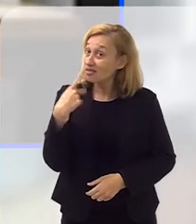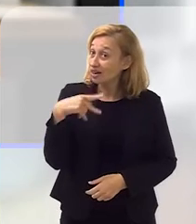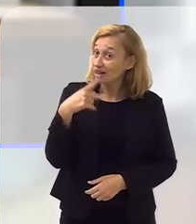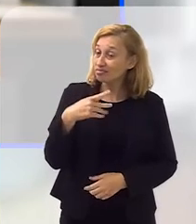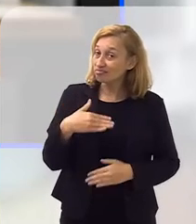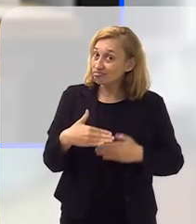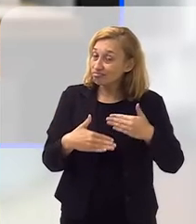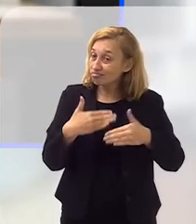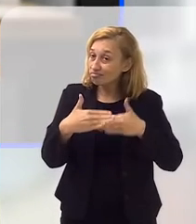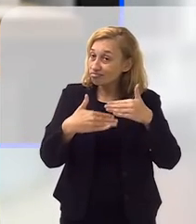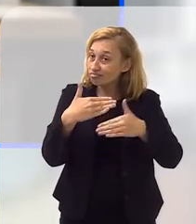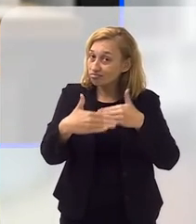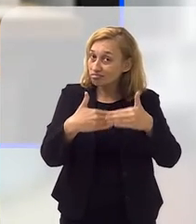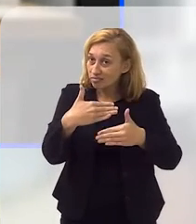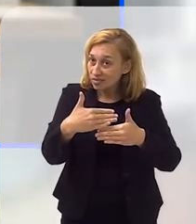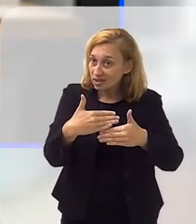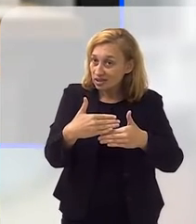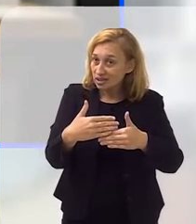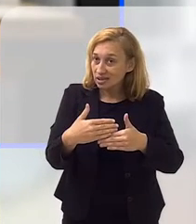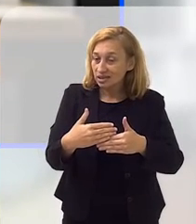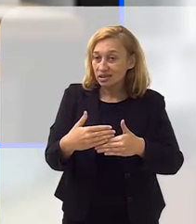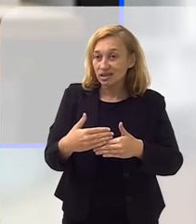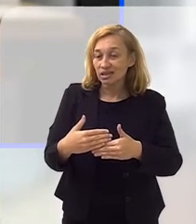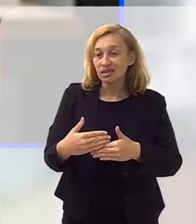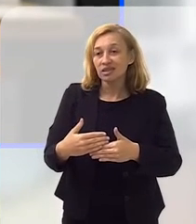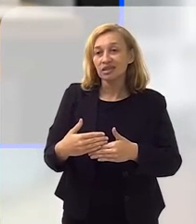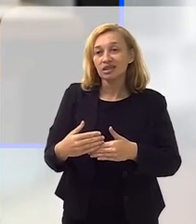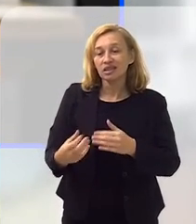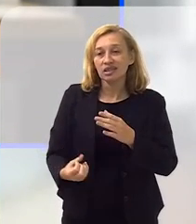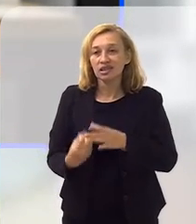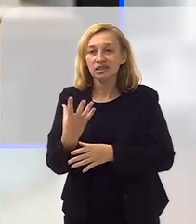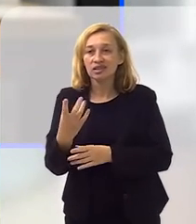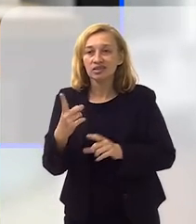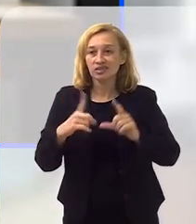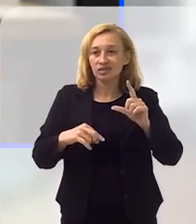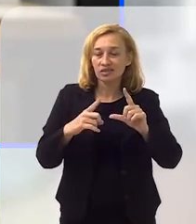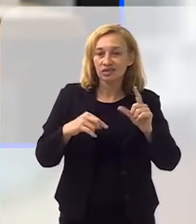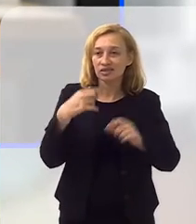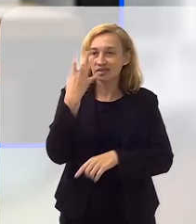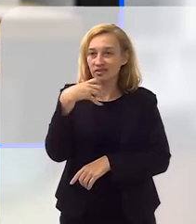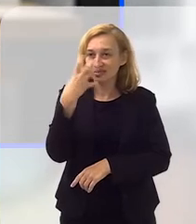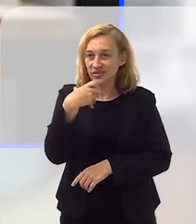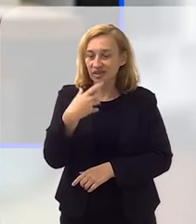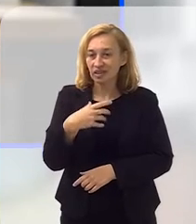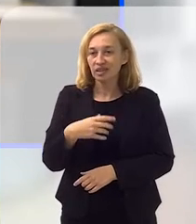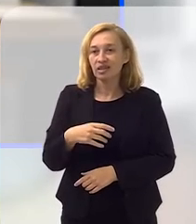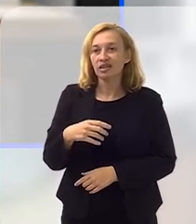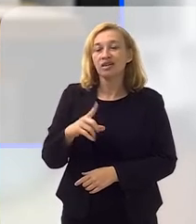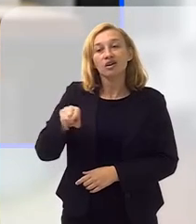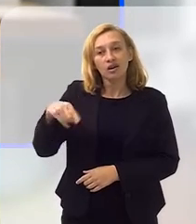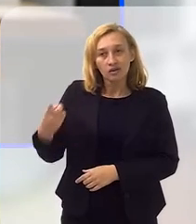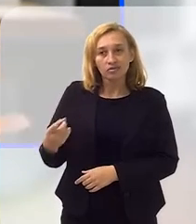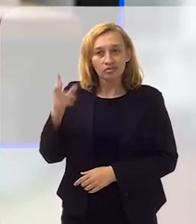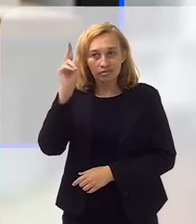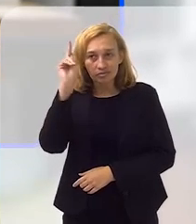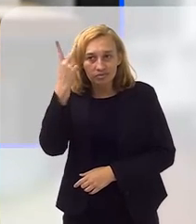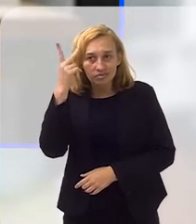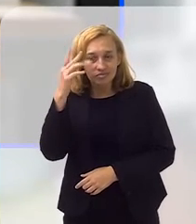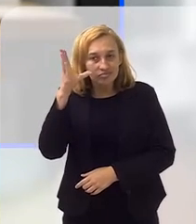André, falando sobre o processo, né, de criação, de composição da Dona Ivone,